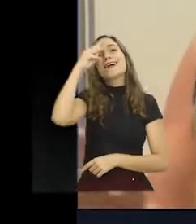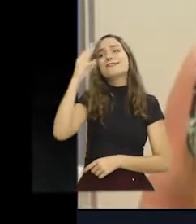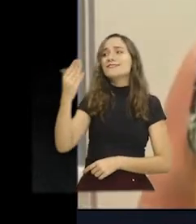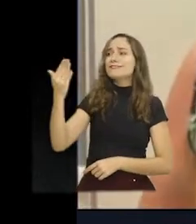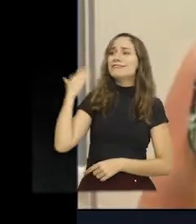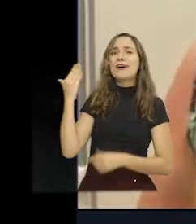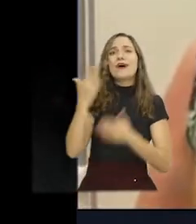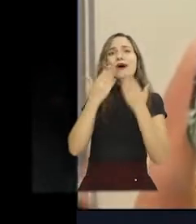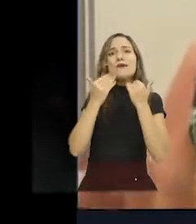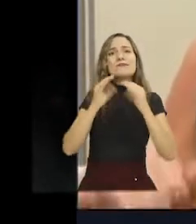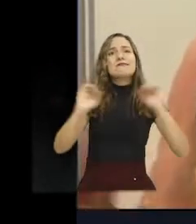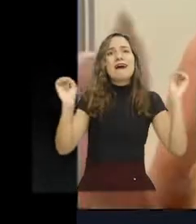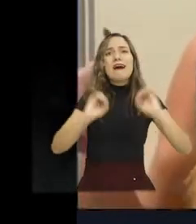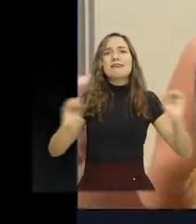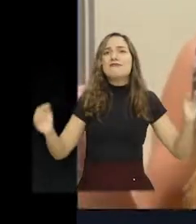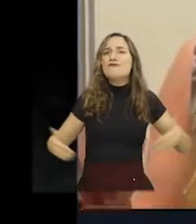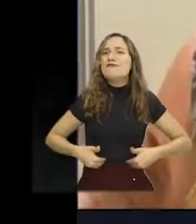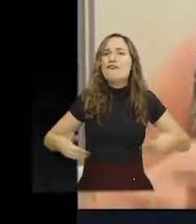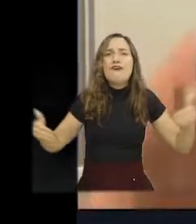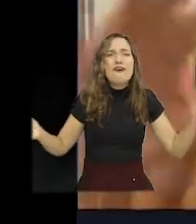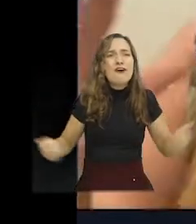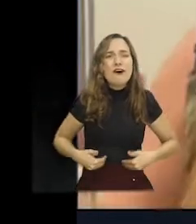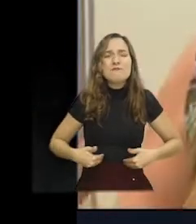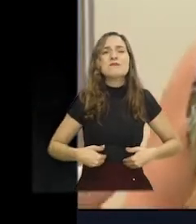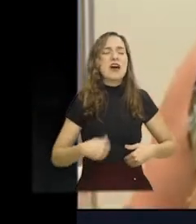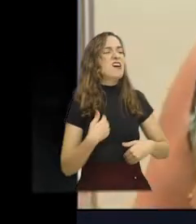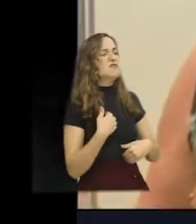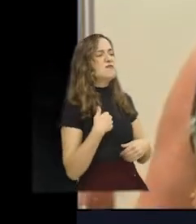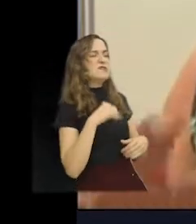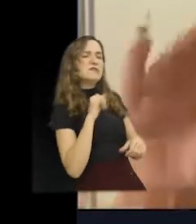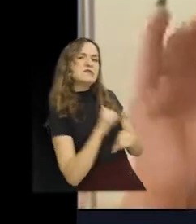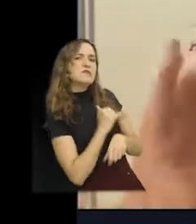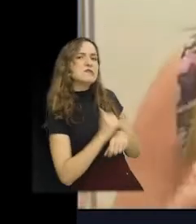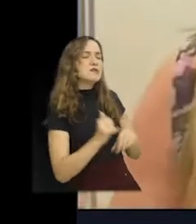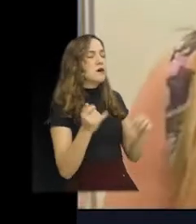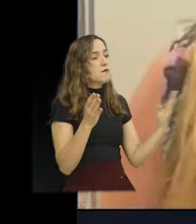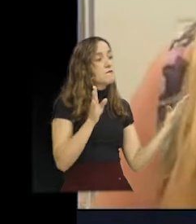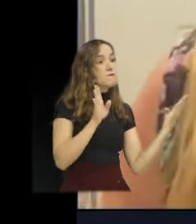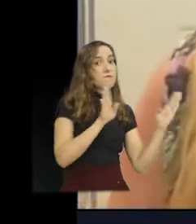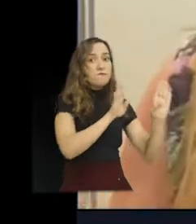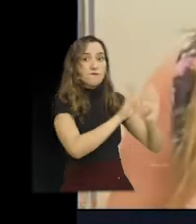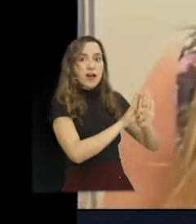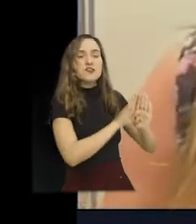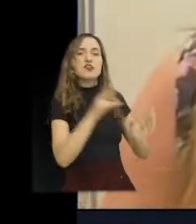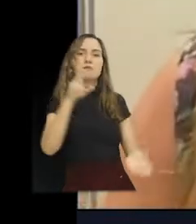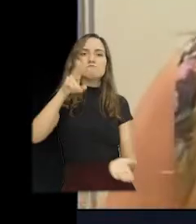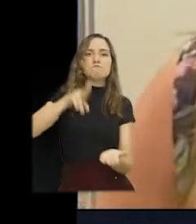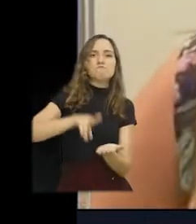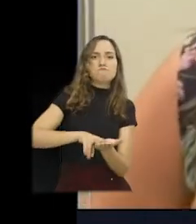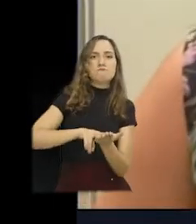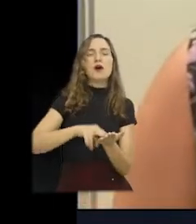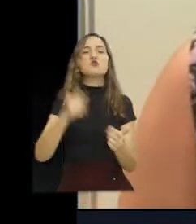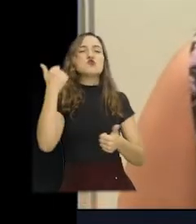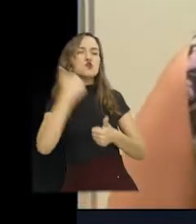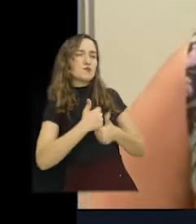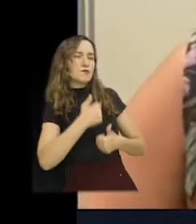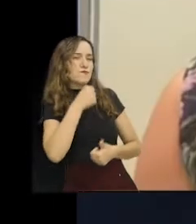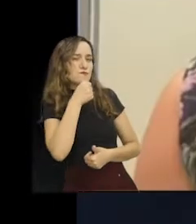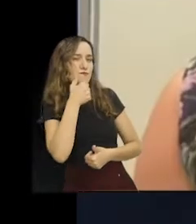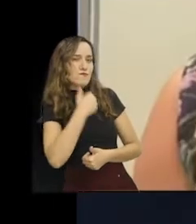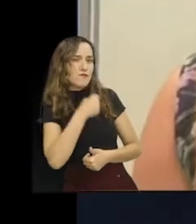ele não comia. Em seguida, fechou a porta e foi se deitar na cama da avó.